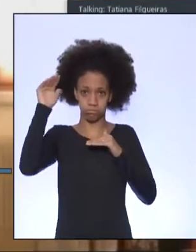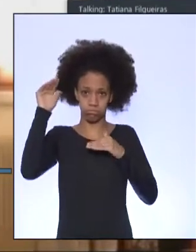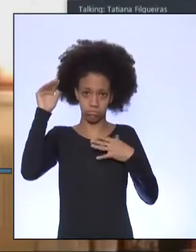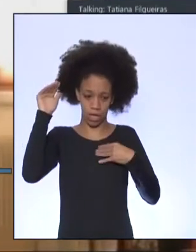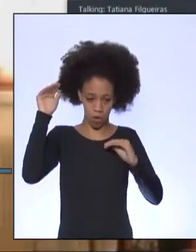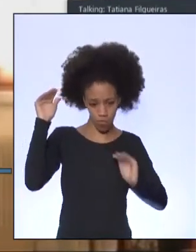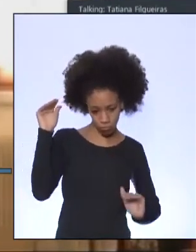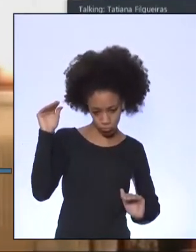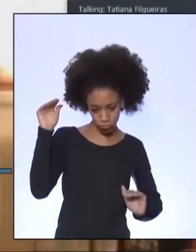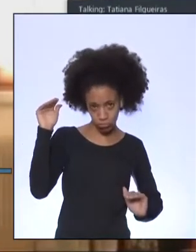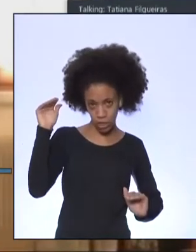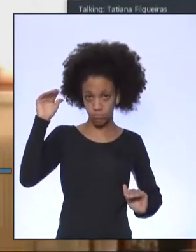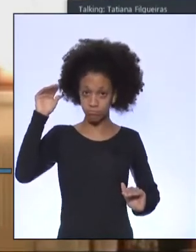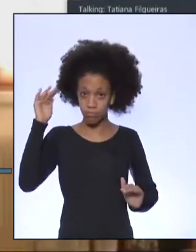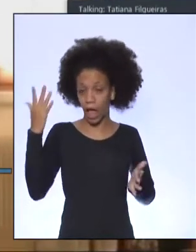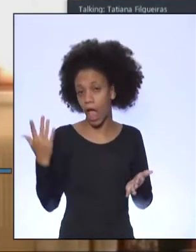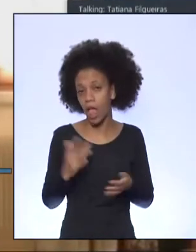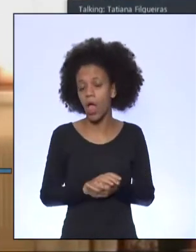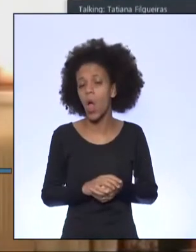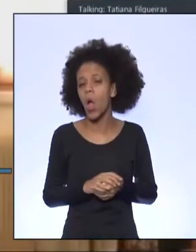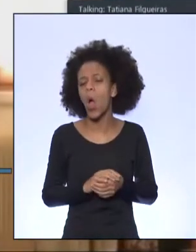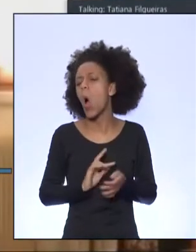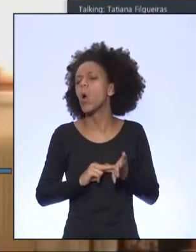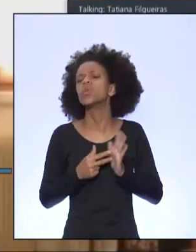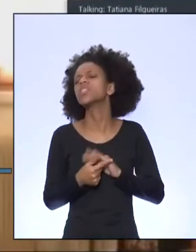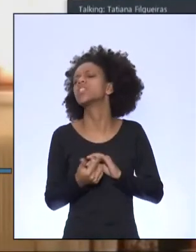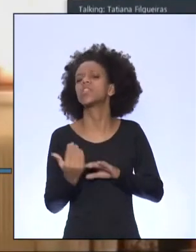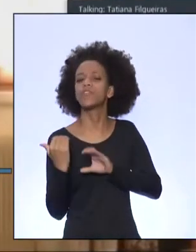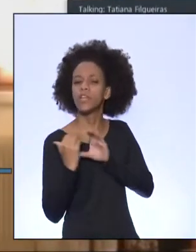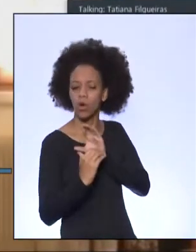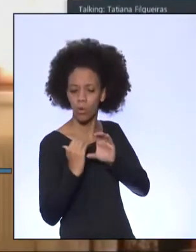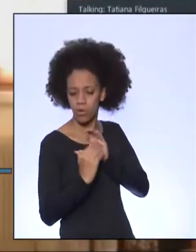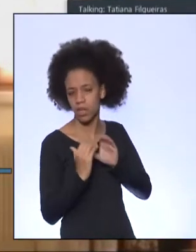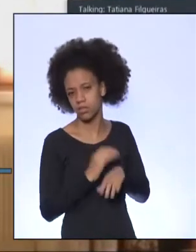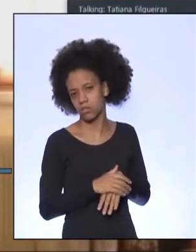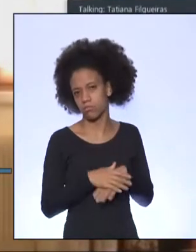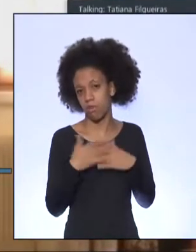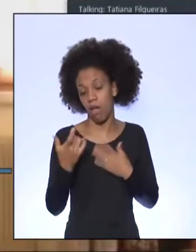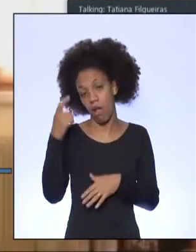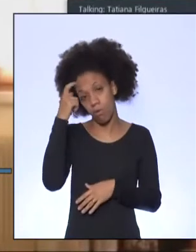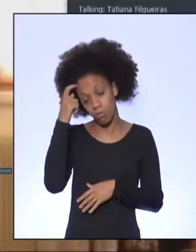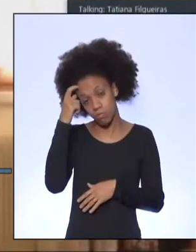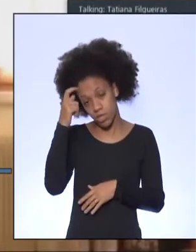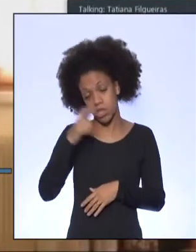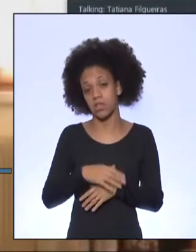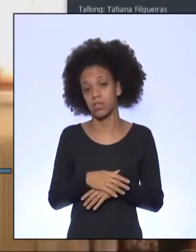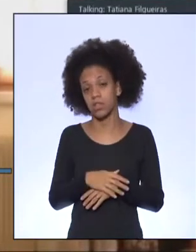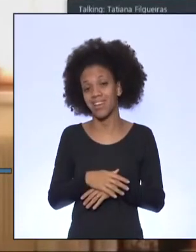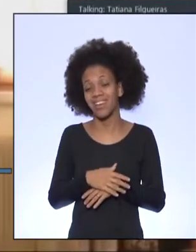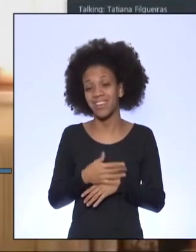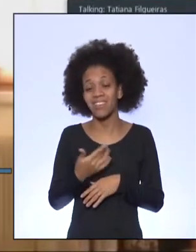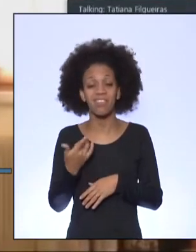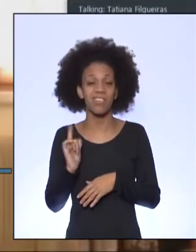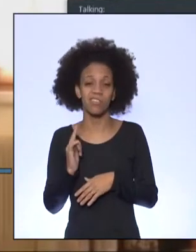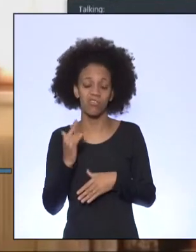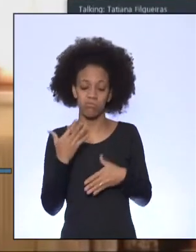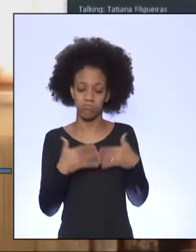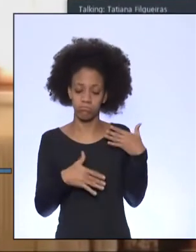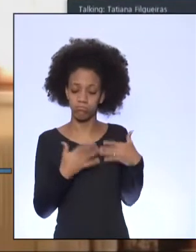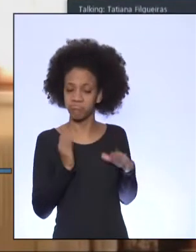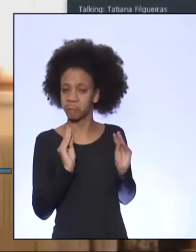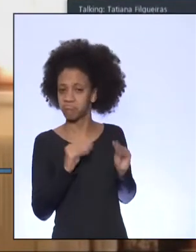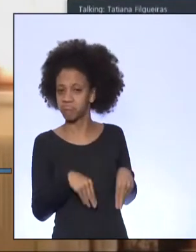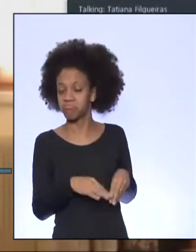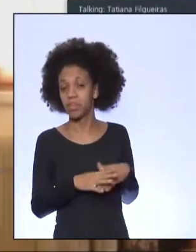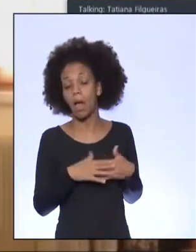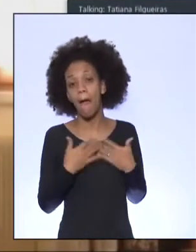aprendendo a me comunicar com o adulto. O que significa isso? Significa a gente trazer para a consciência uma coisa que a gente não estava prestando atenção, e a gente ter